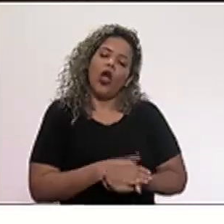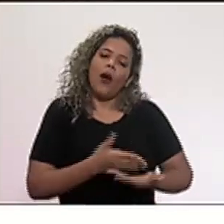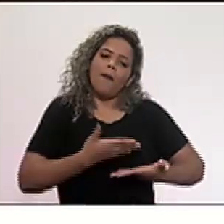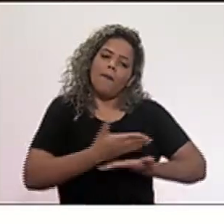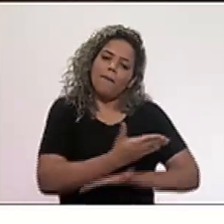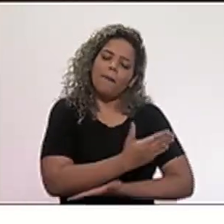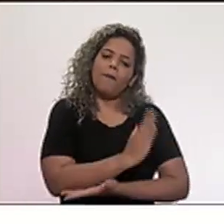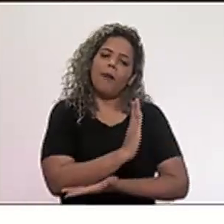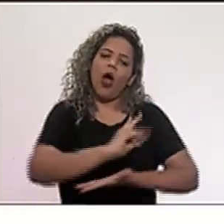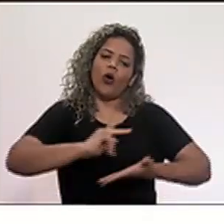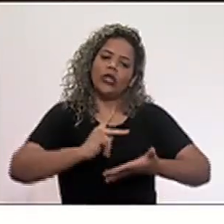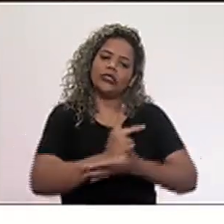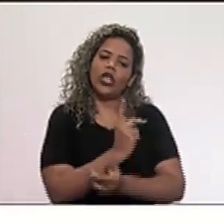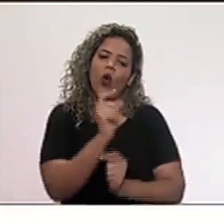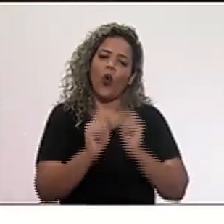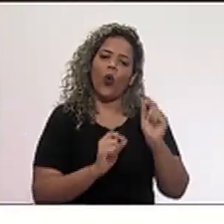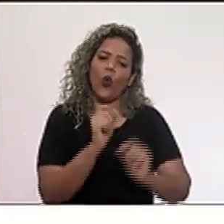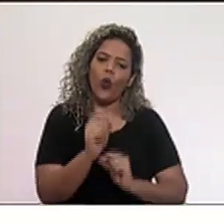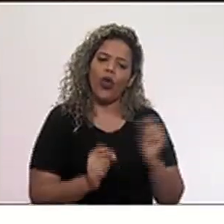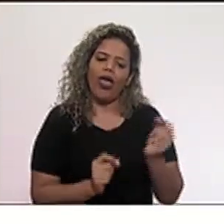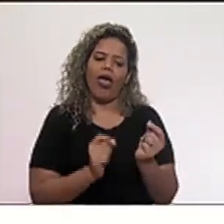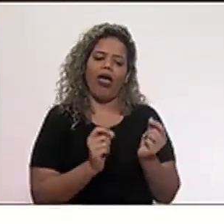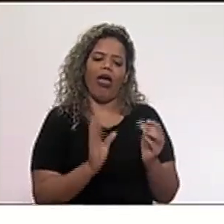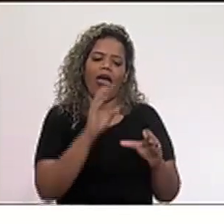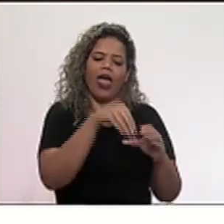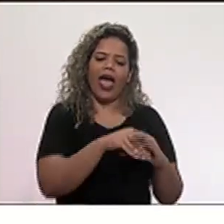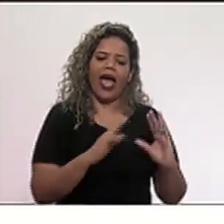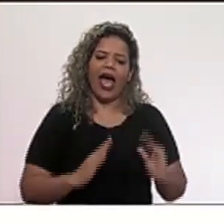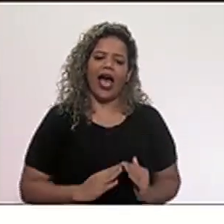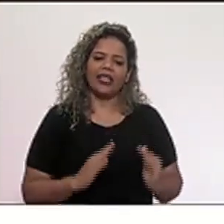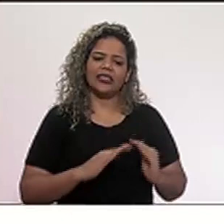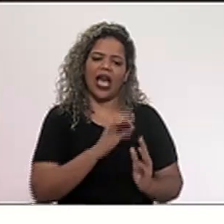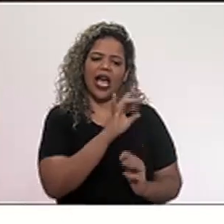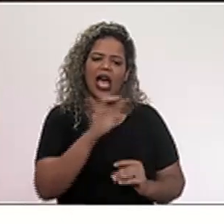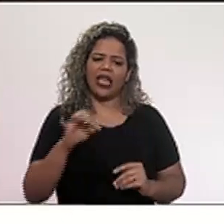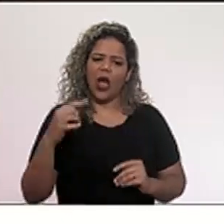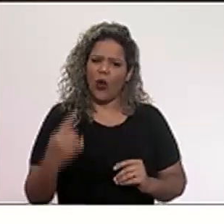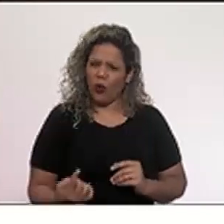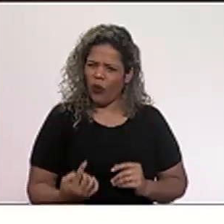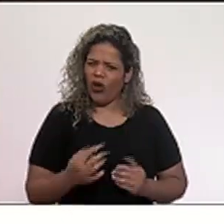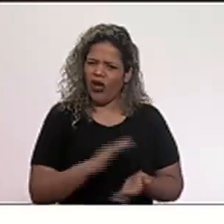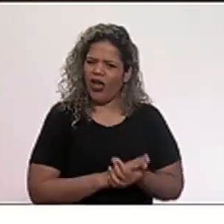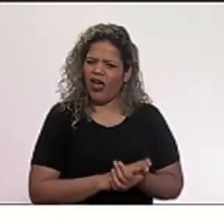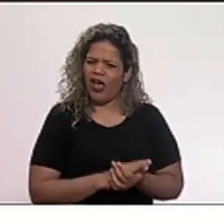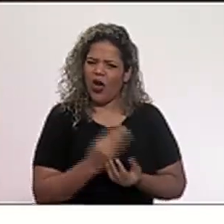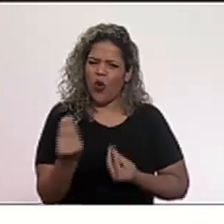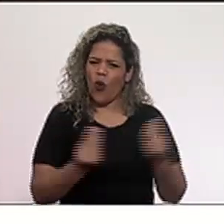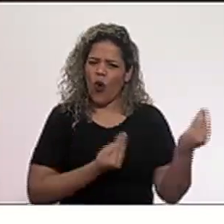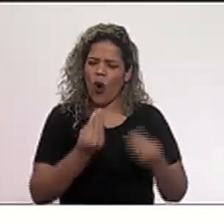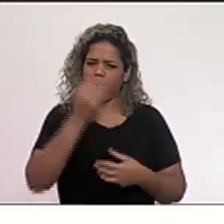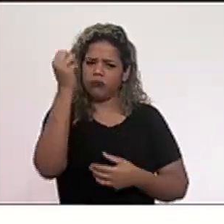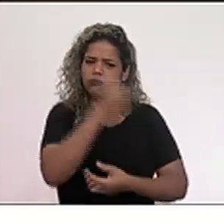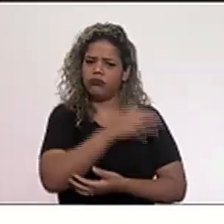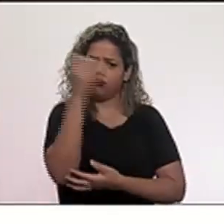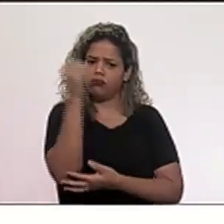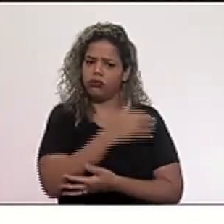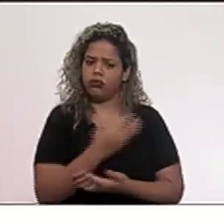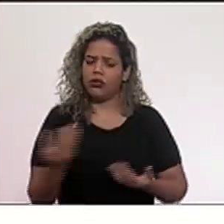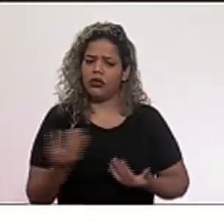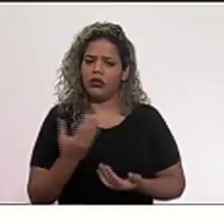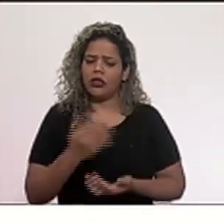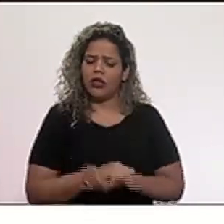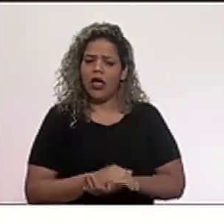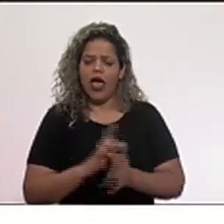promover ali as internações domiciliares, o que eu considero um repleto absurdo.